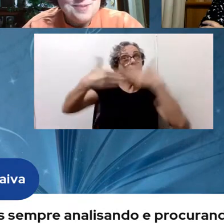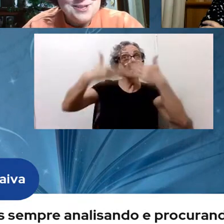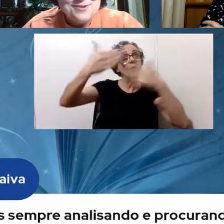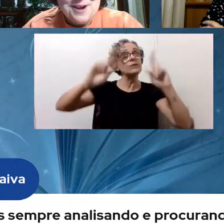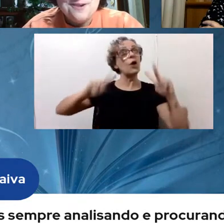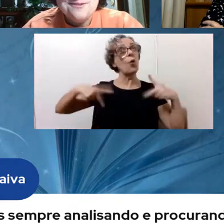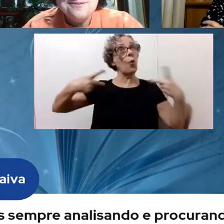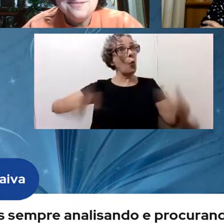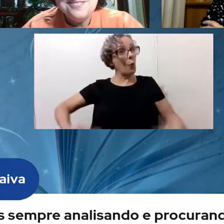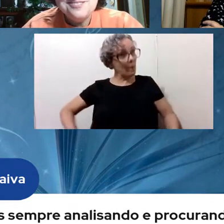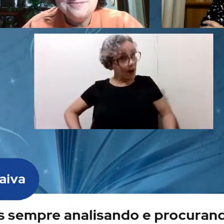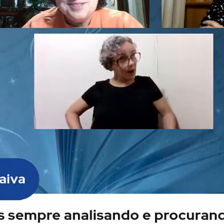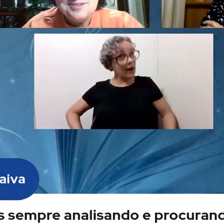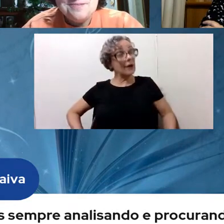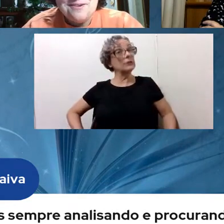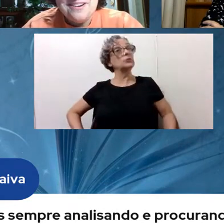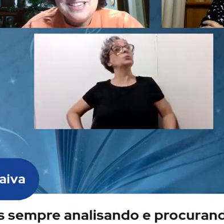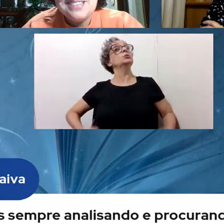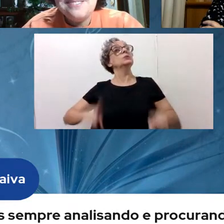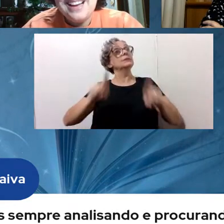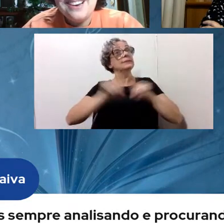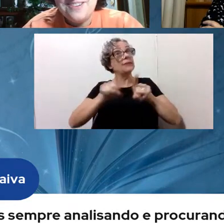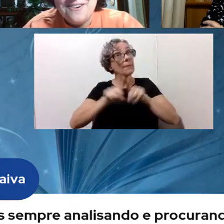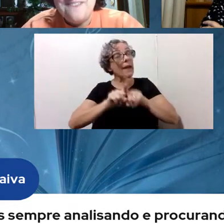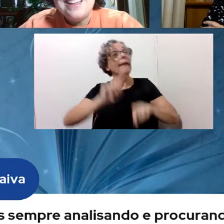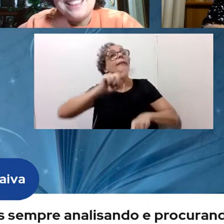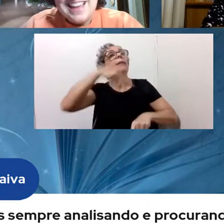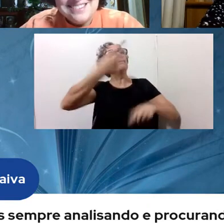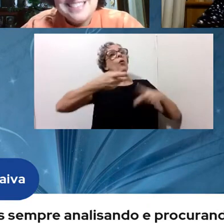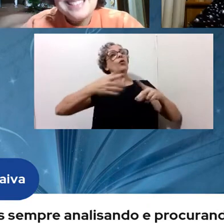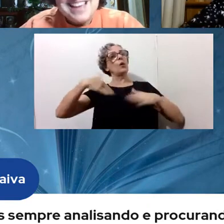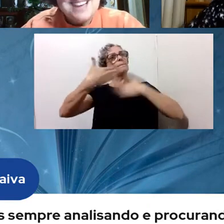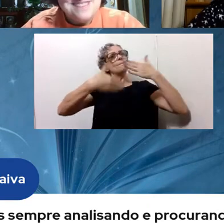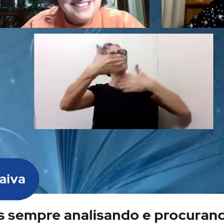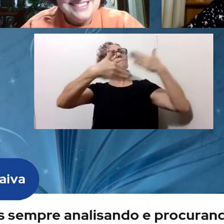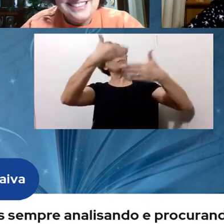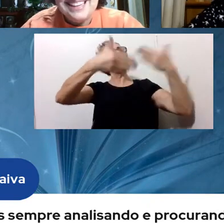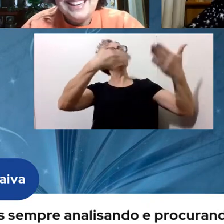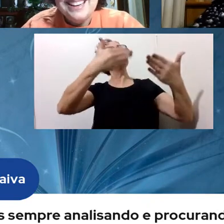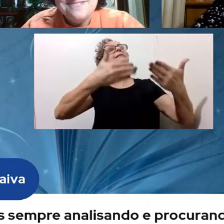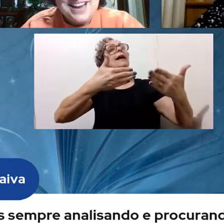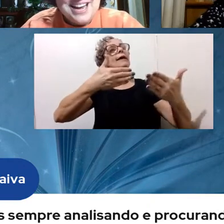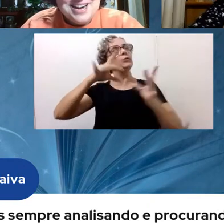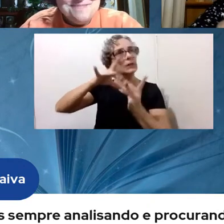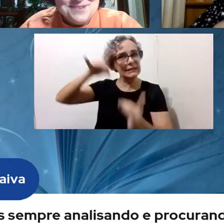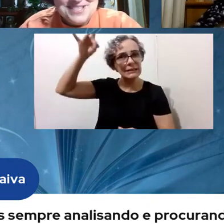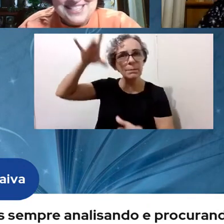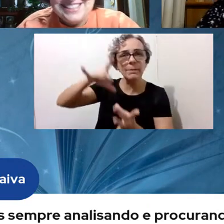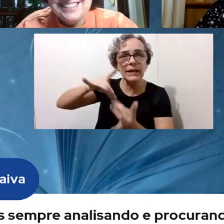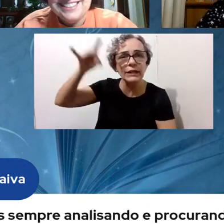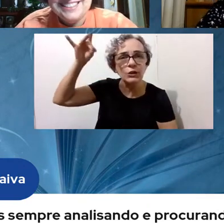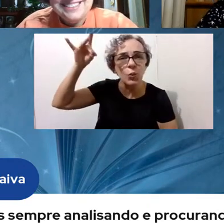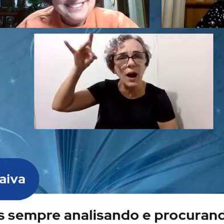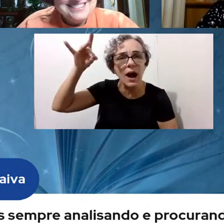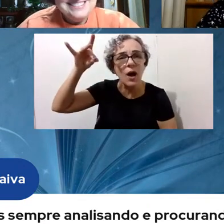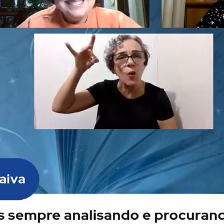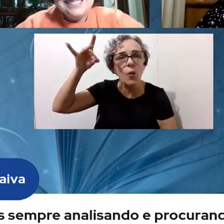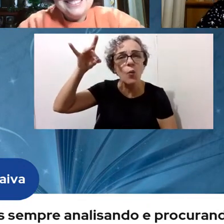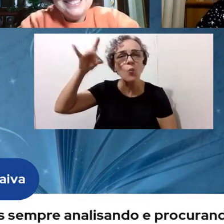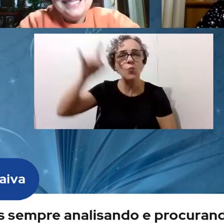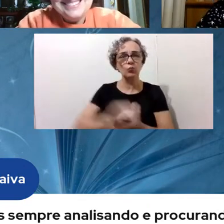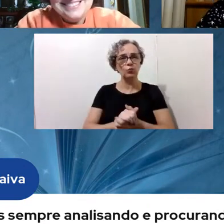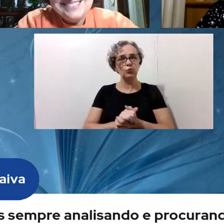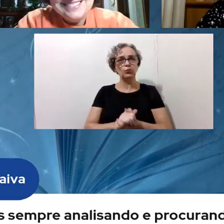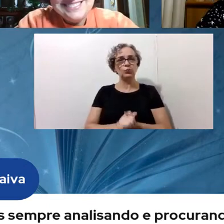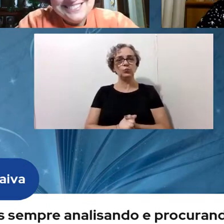progresso espiritual. Muito bom. Vale como comentário de encerramento, né? Para ambos. Isso,